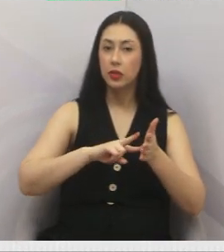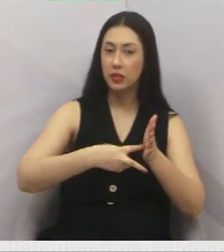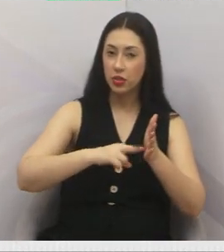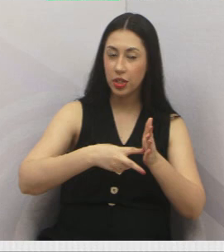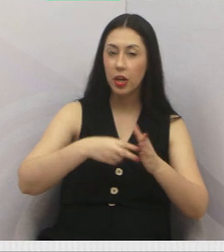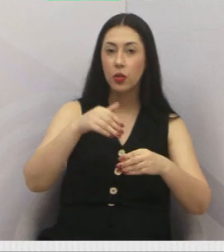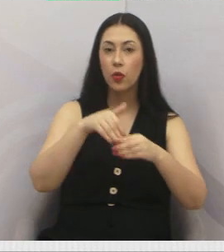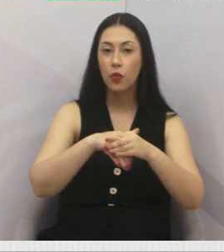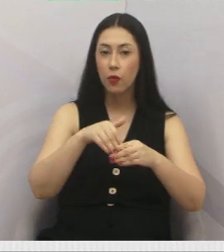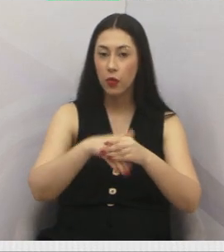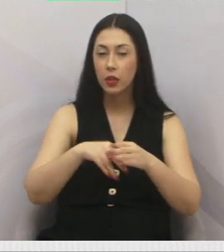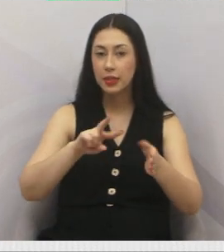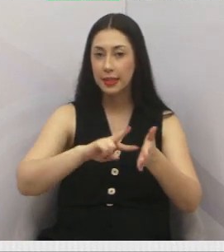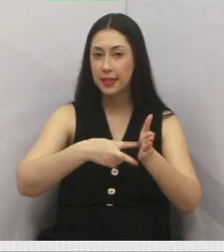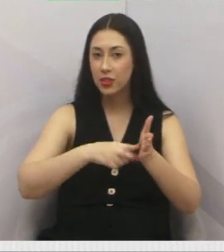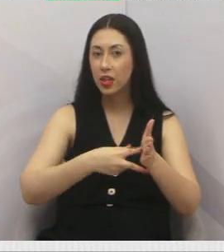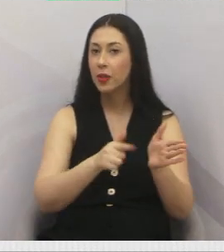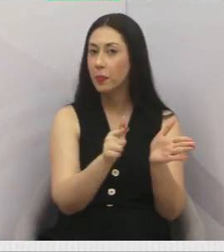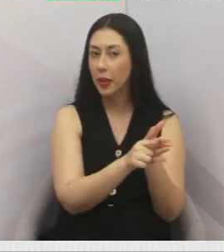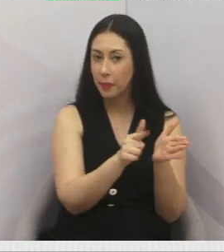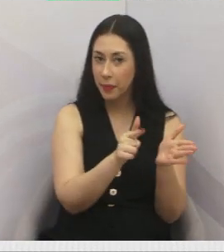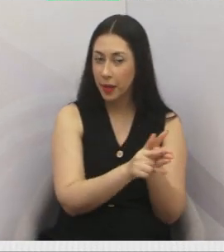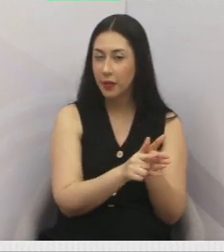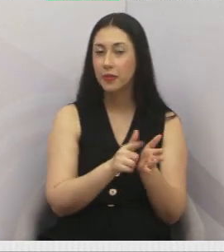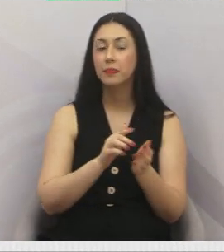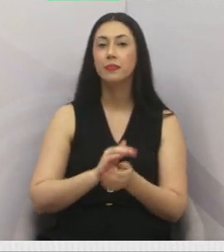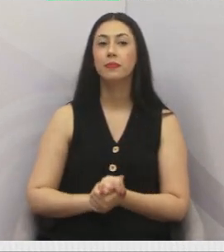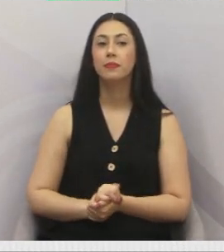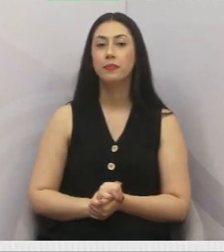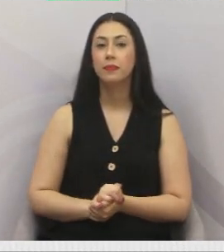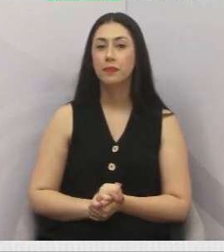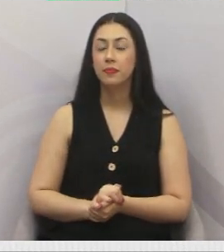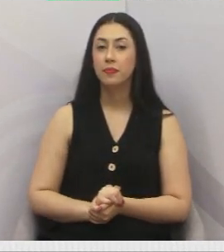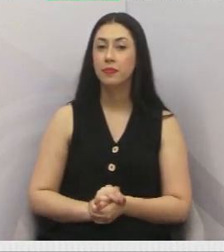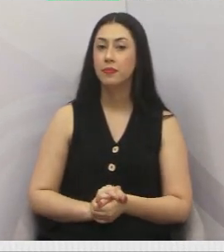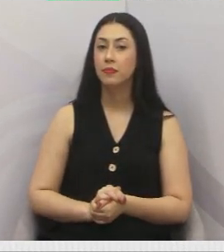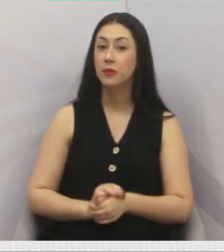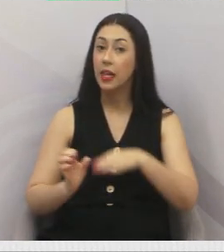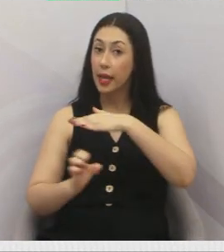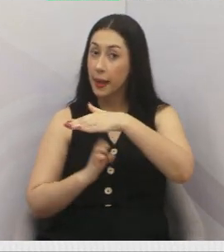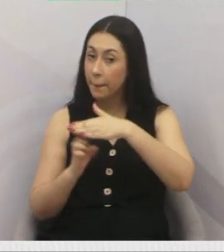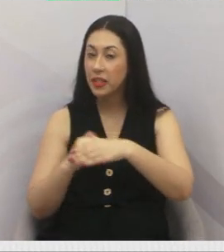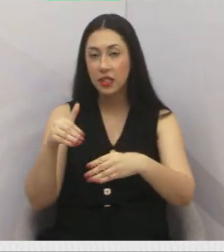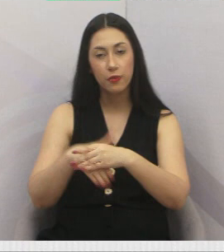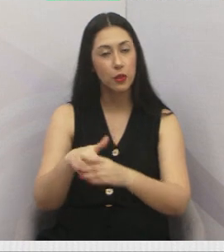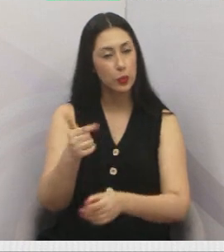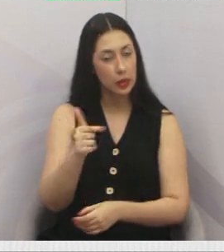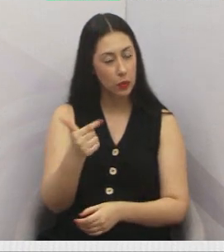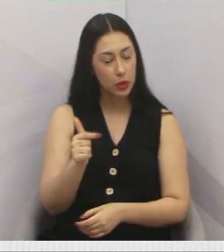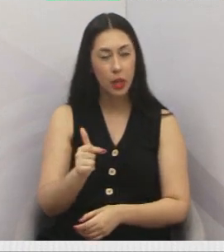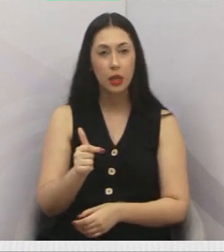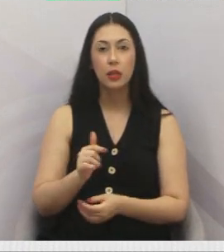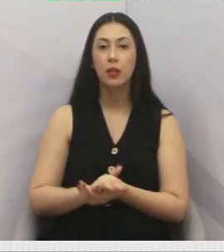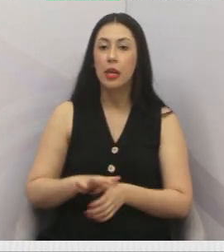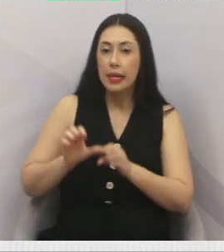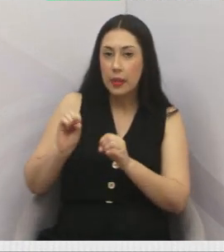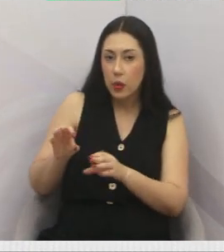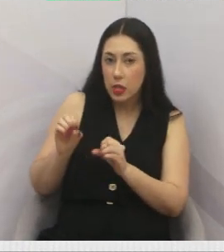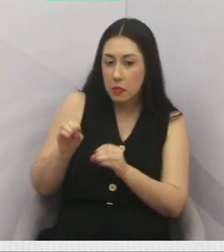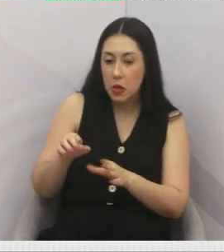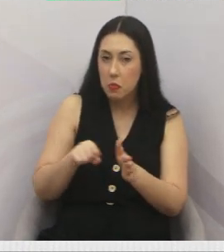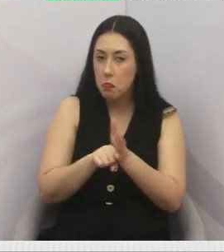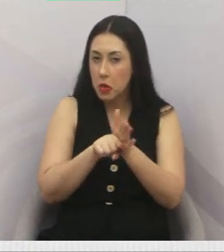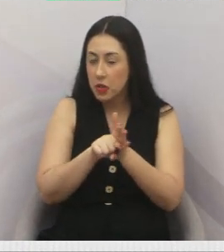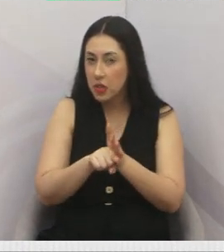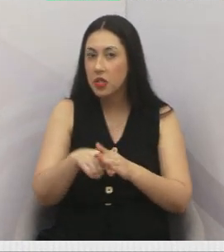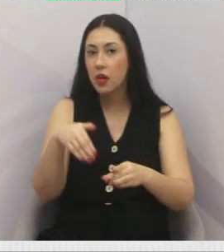sindical, um voto para Sindicato dos Papeleiros. Segmento Empresas, voto em branco. Segmento Entidades Acadêmicas, um